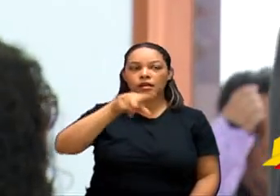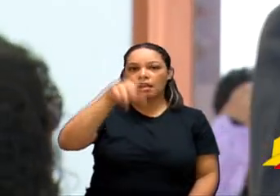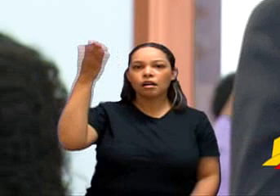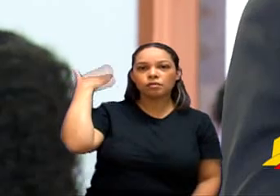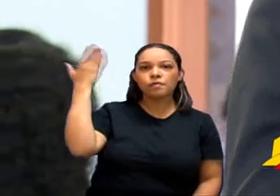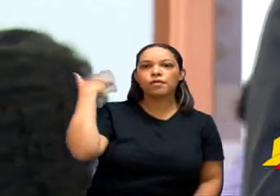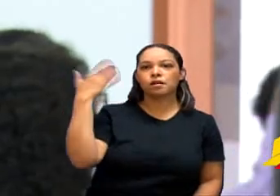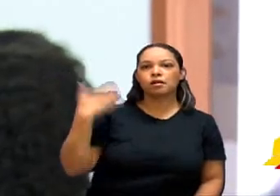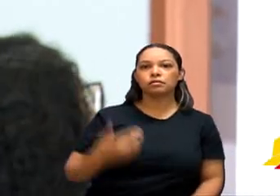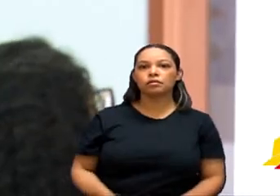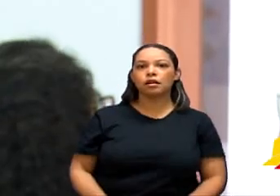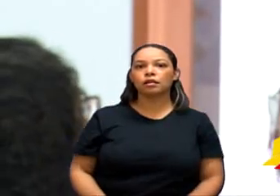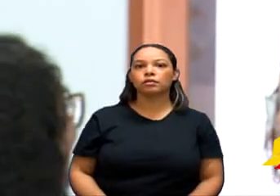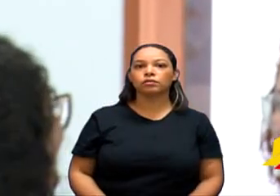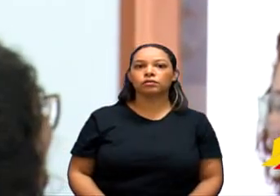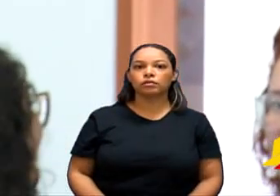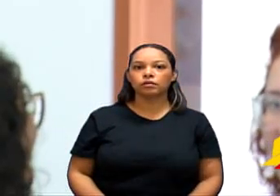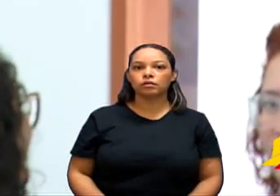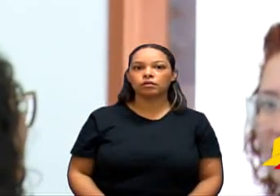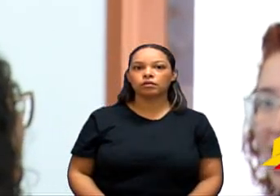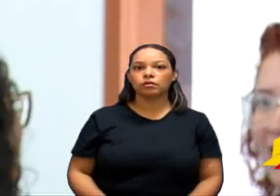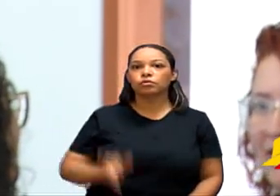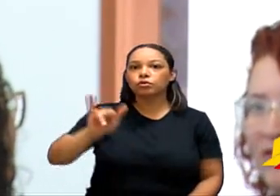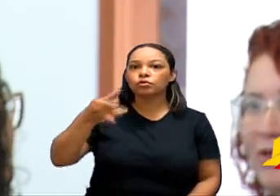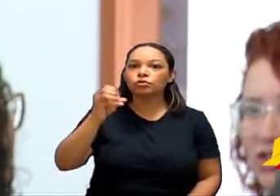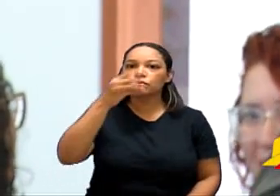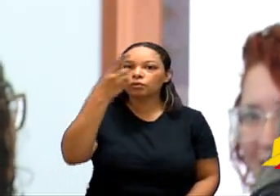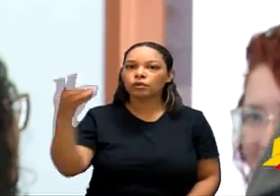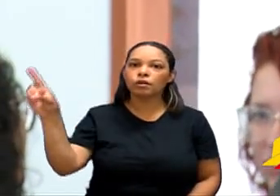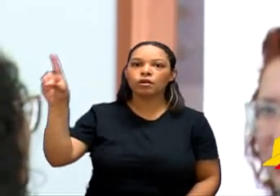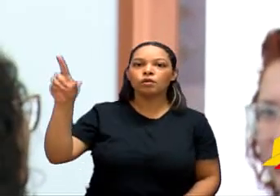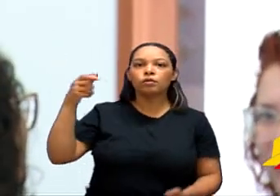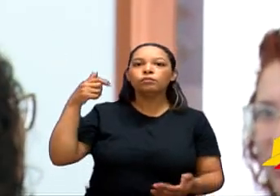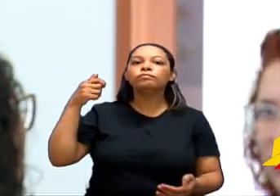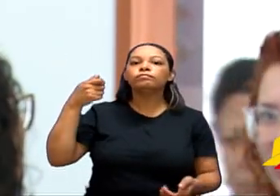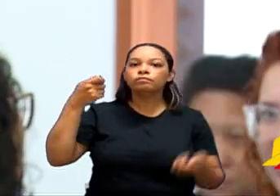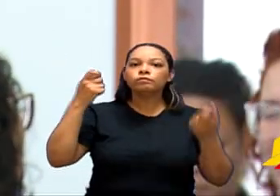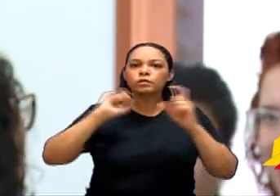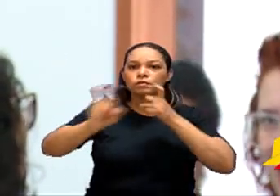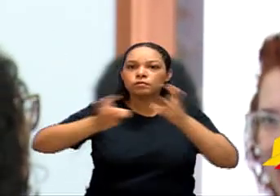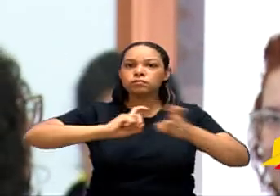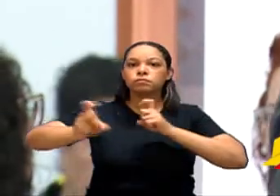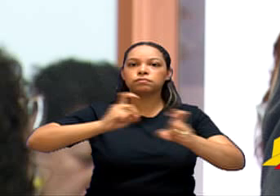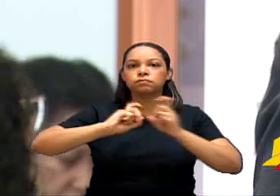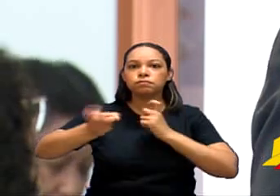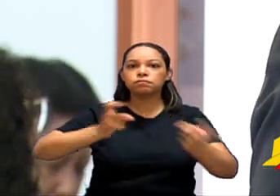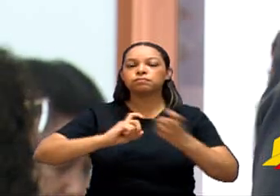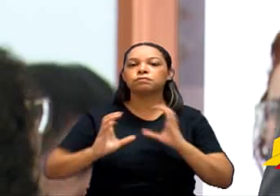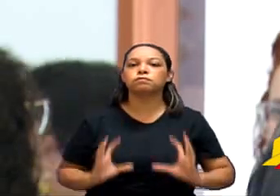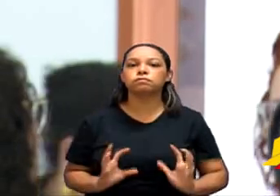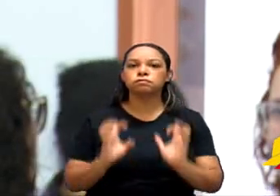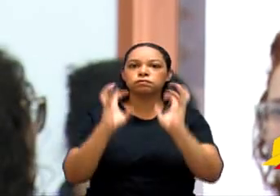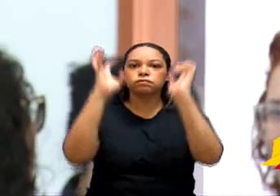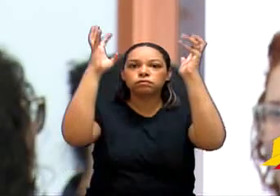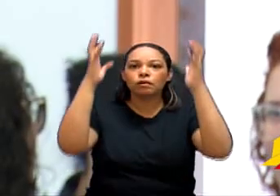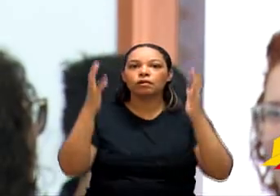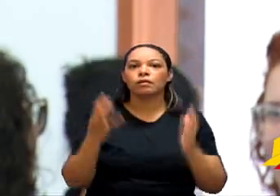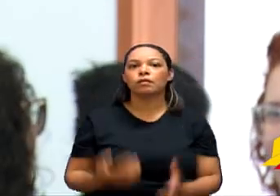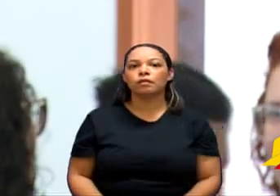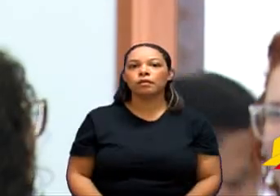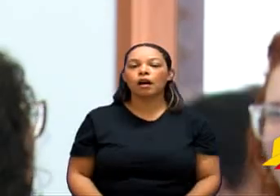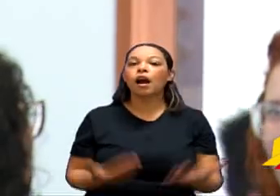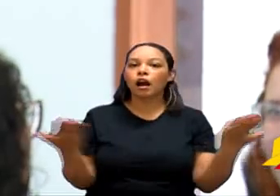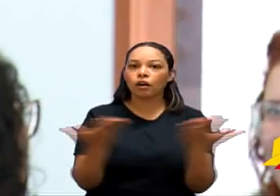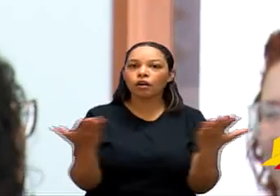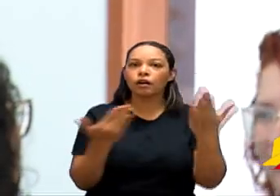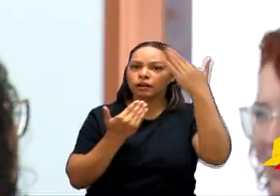E por incrível que pareça... E o João lutou e insistiu mesmo de vereador aqui, pedindo para não fazer isso. Mas é difícil. Então, por isso que a gente quer